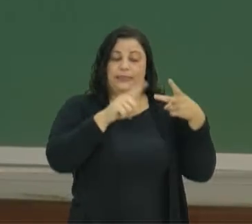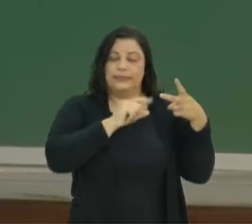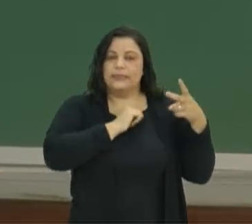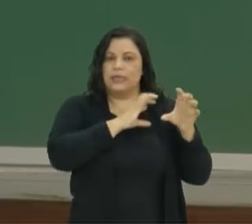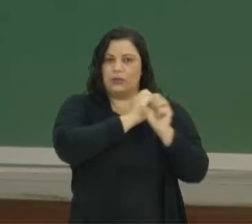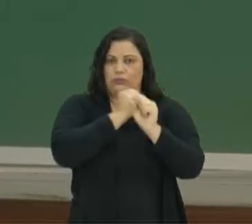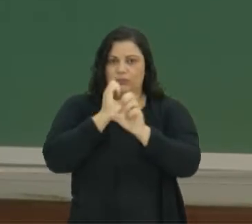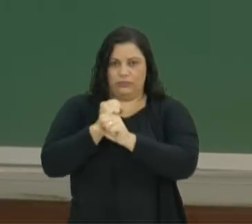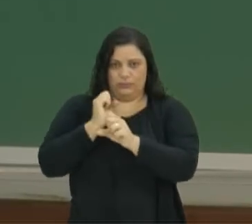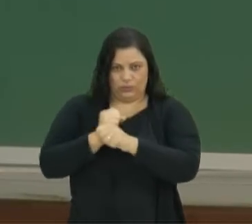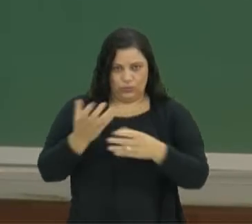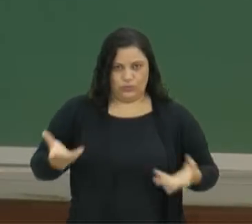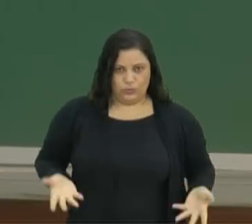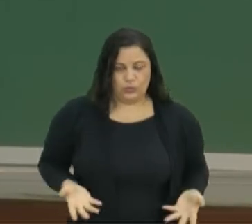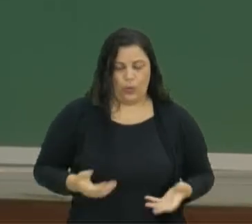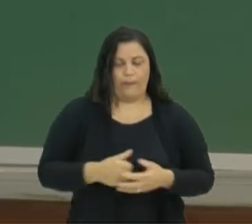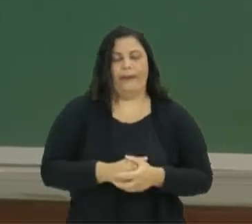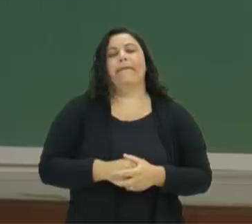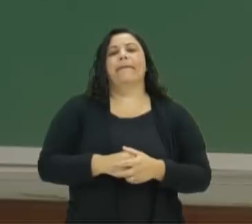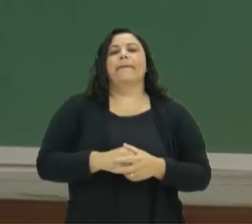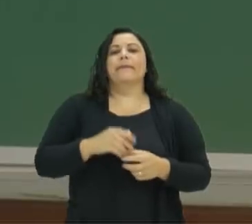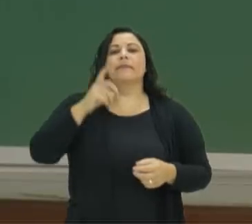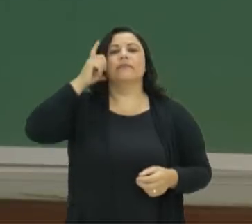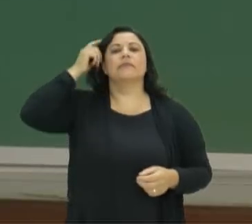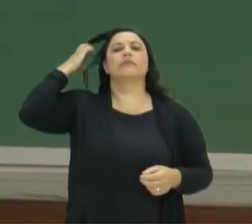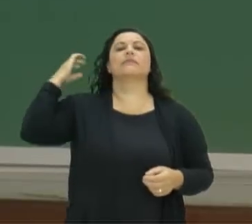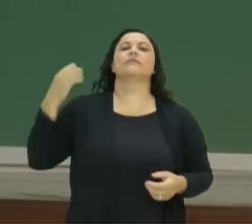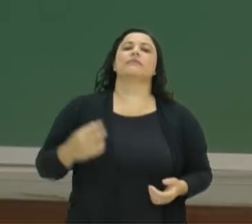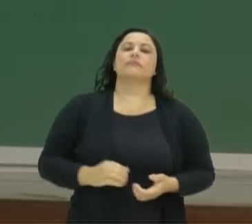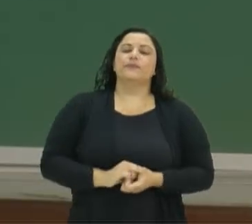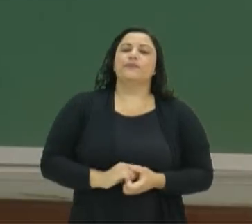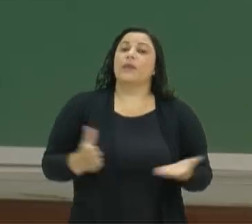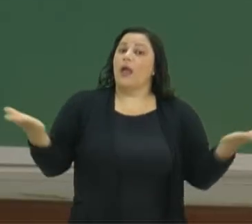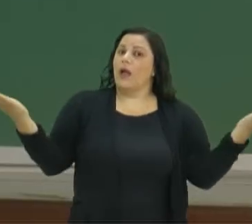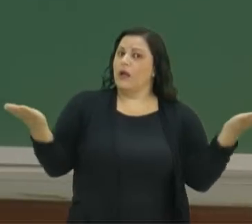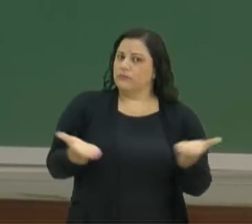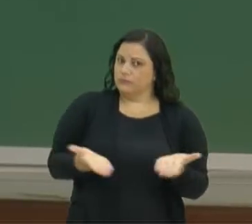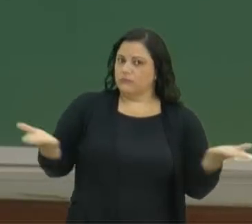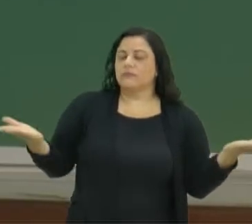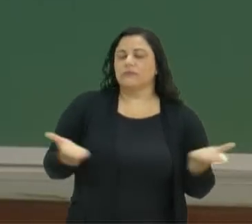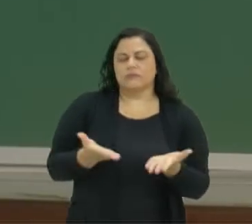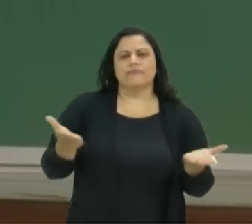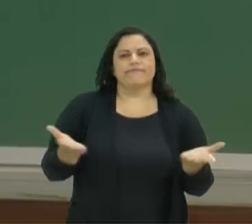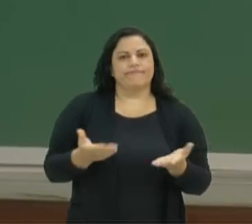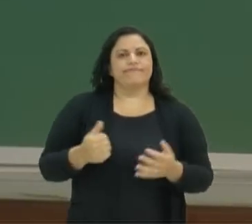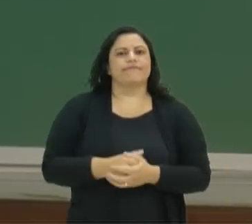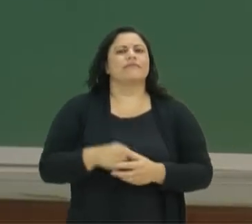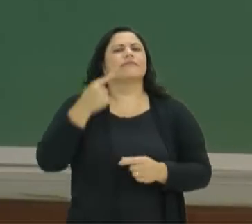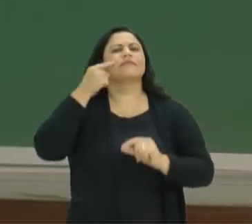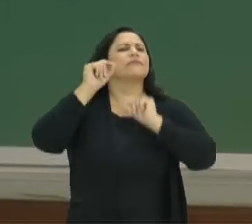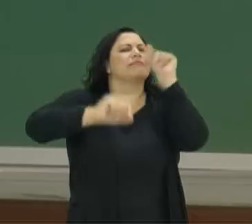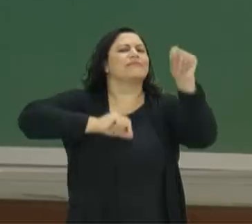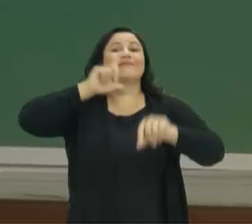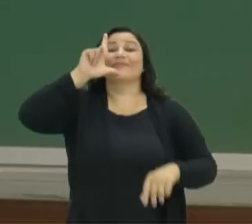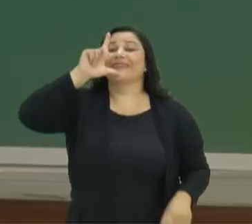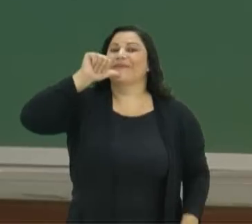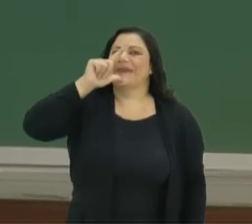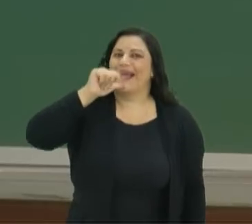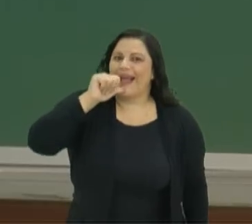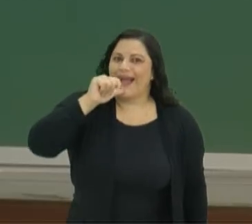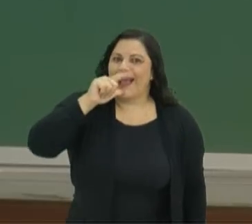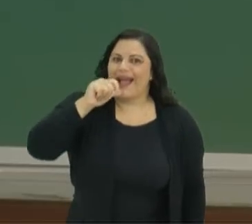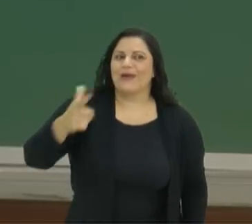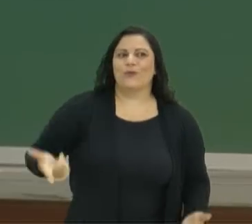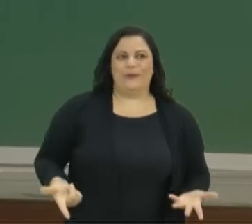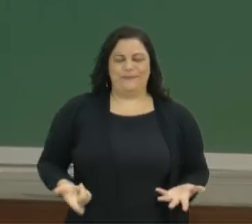soma de cada modalidade, soma as duas modalidades. Hoje a gente vai para a água. Olha só,